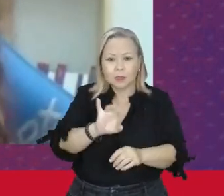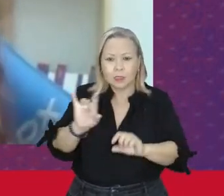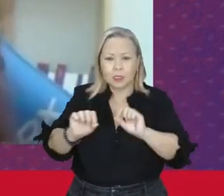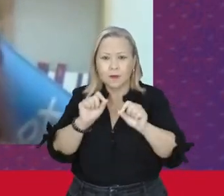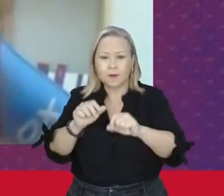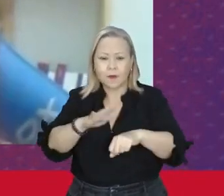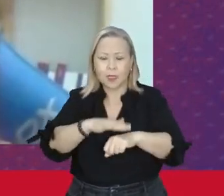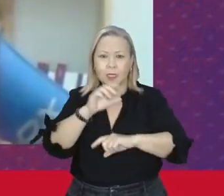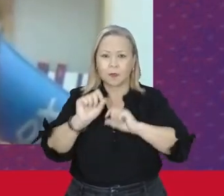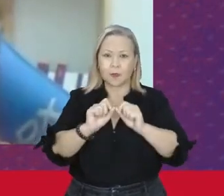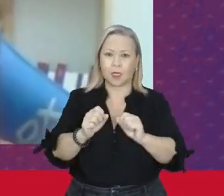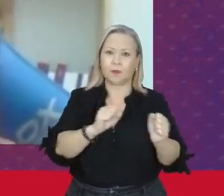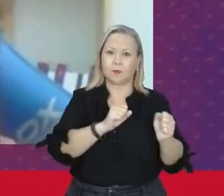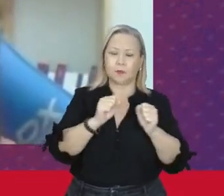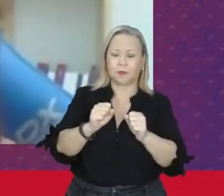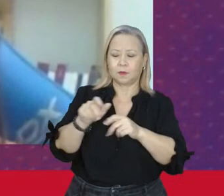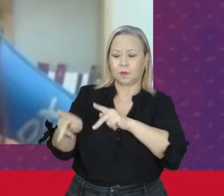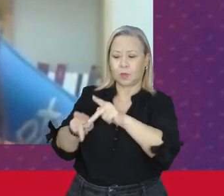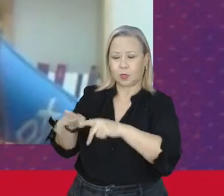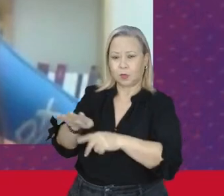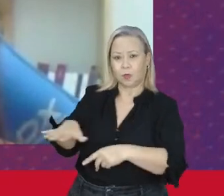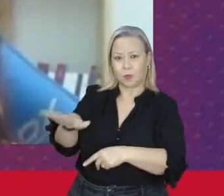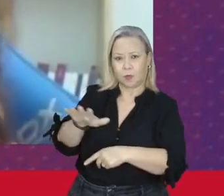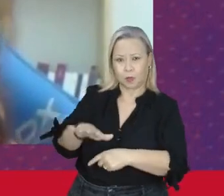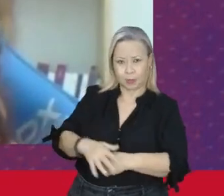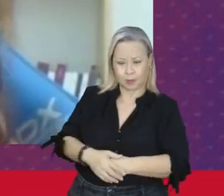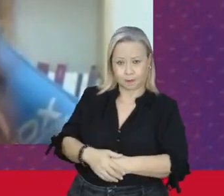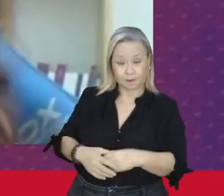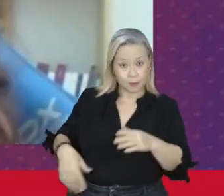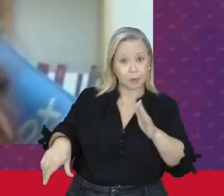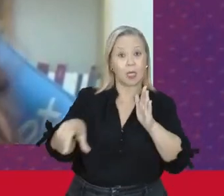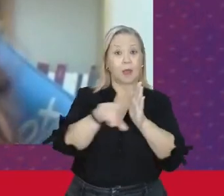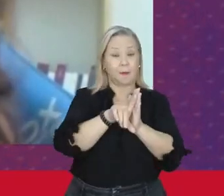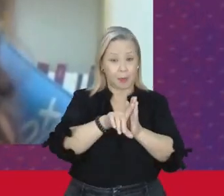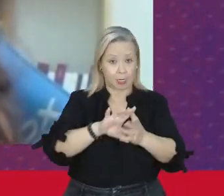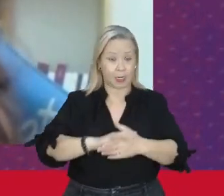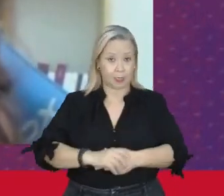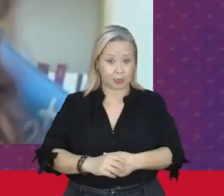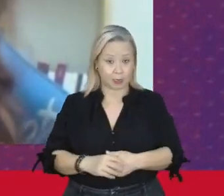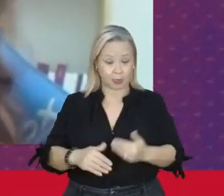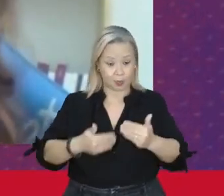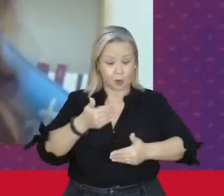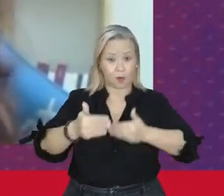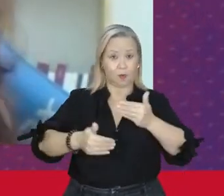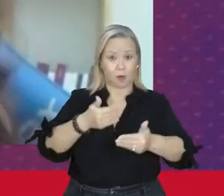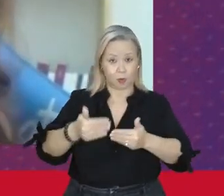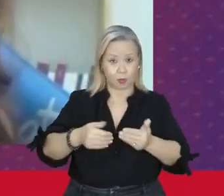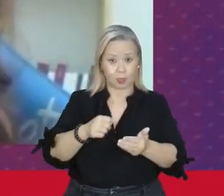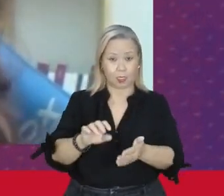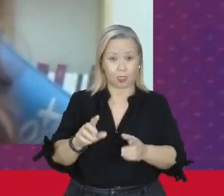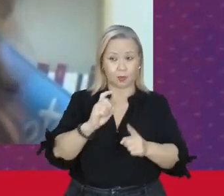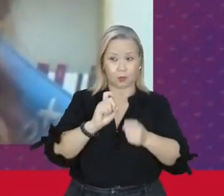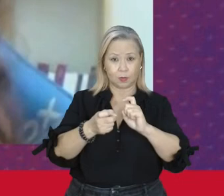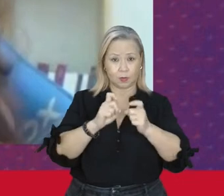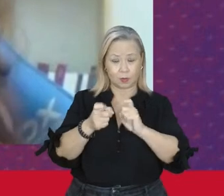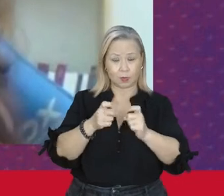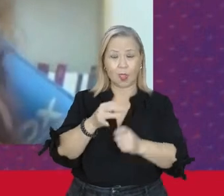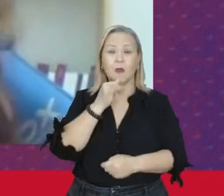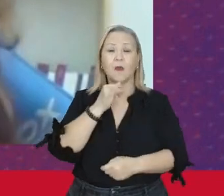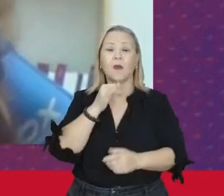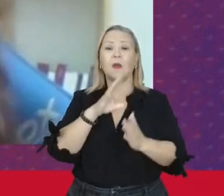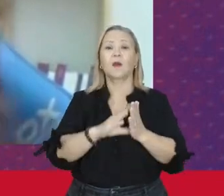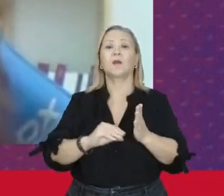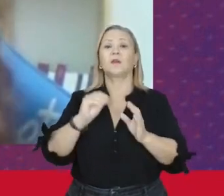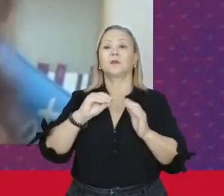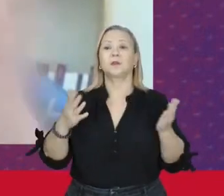limitado para a nossa população, até pelas leis, né, pelo processo legislativo, como, por exemplo, a gente tem